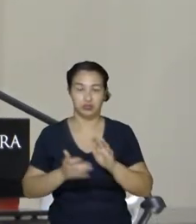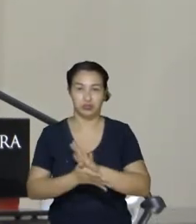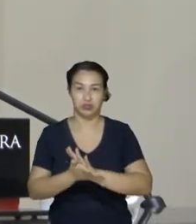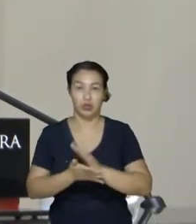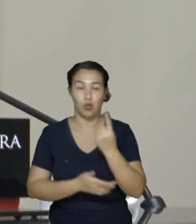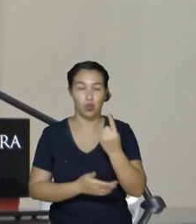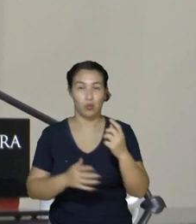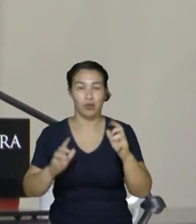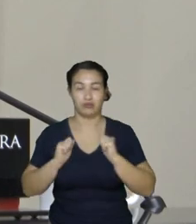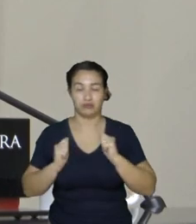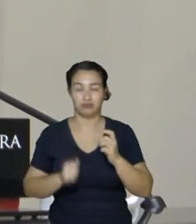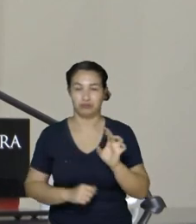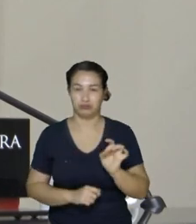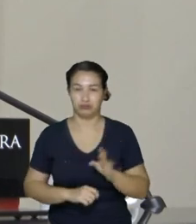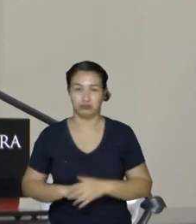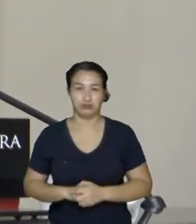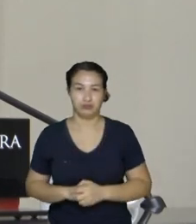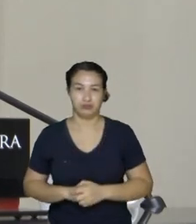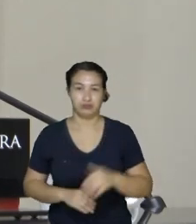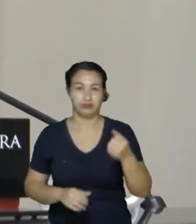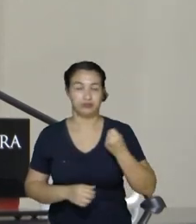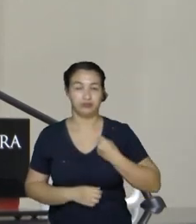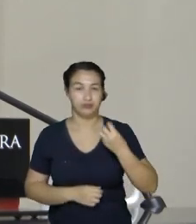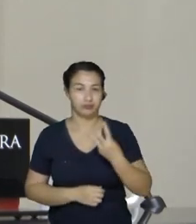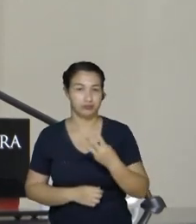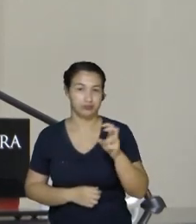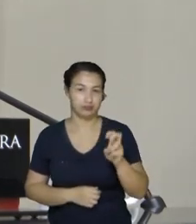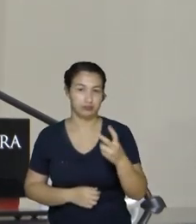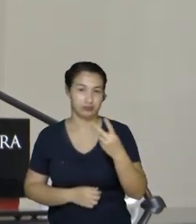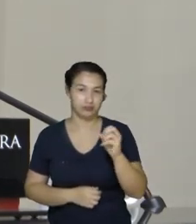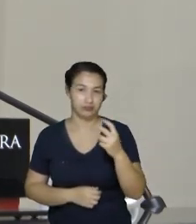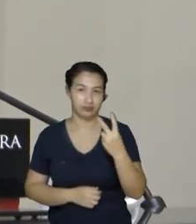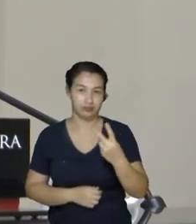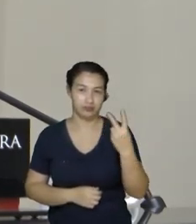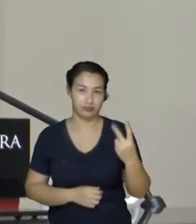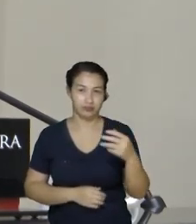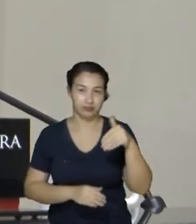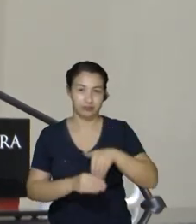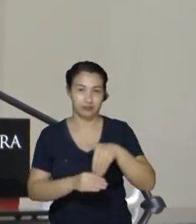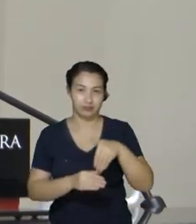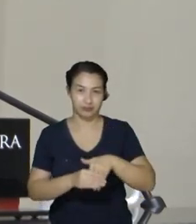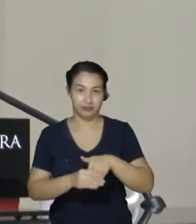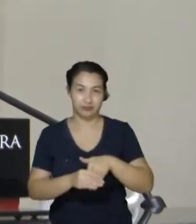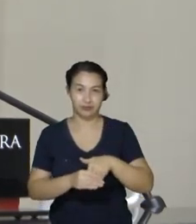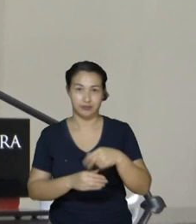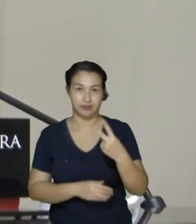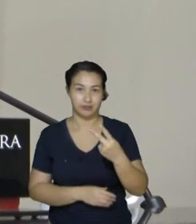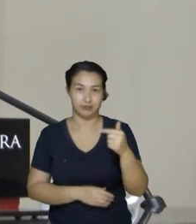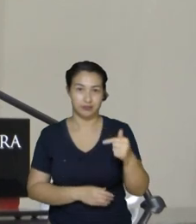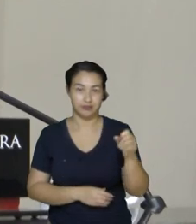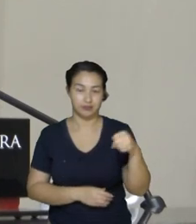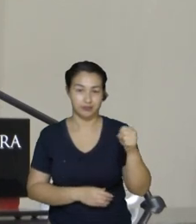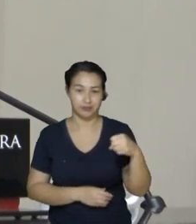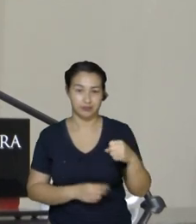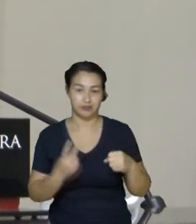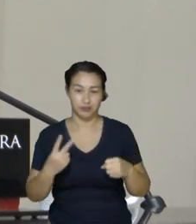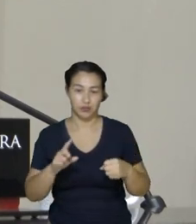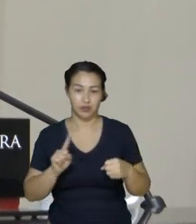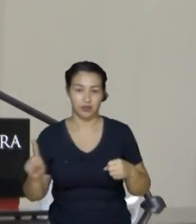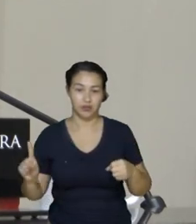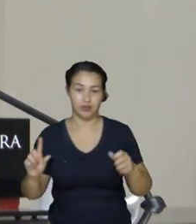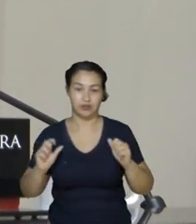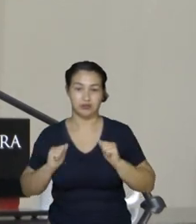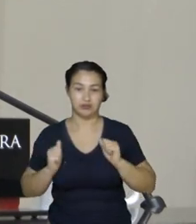uma abstenção. Número 35/2022 com a seguinte votação: 27 votos sim, 2 votos não e